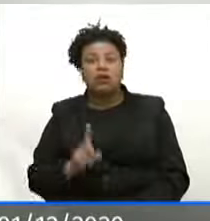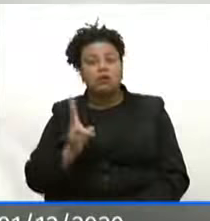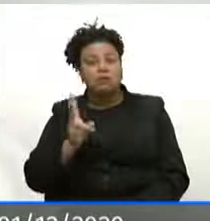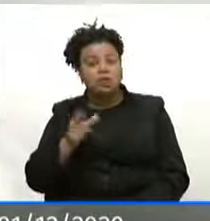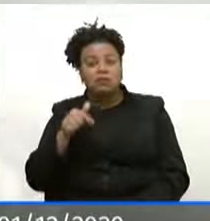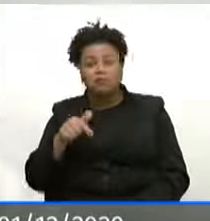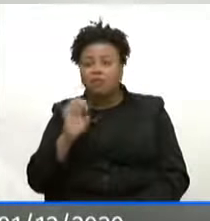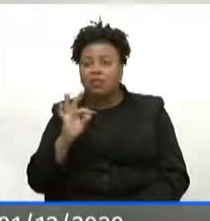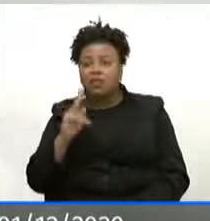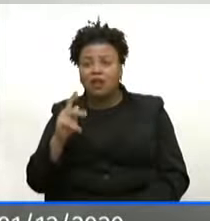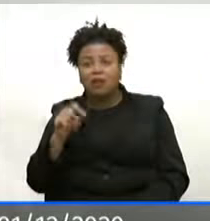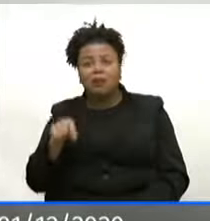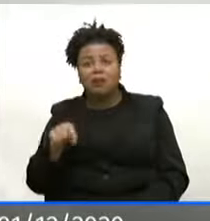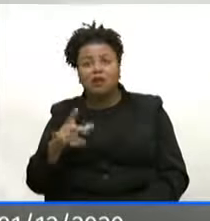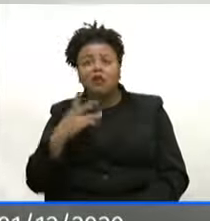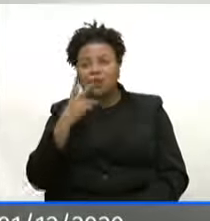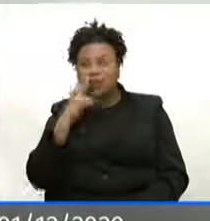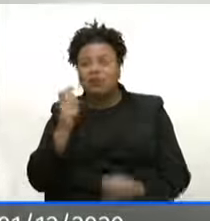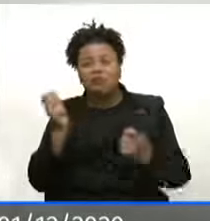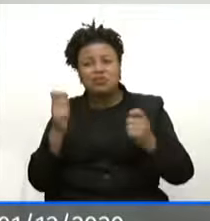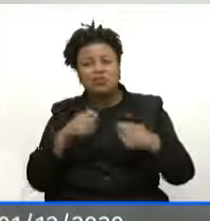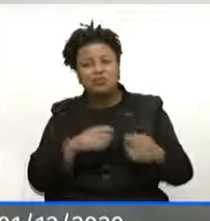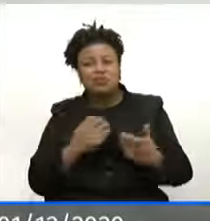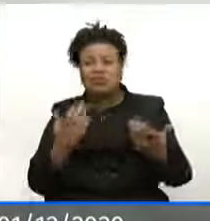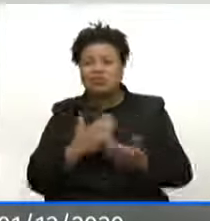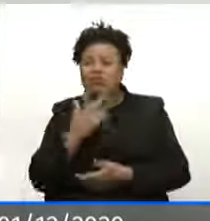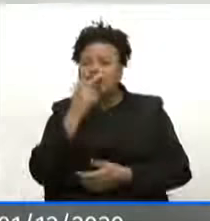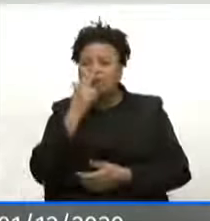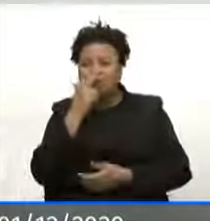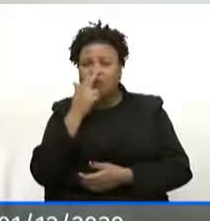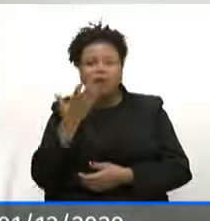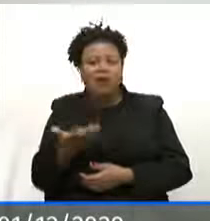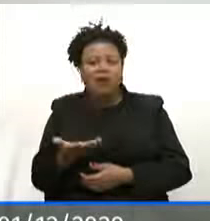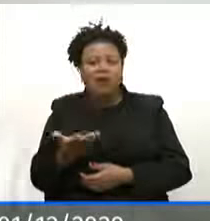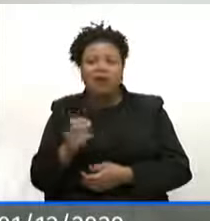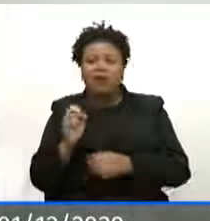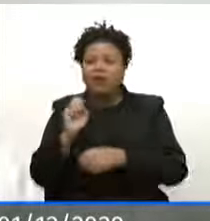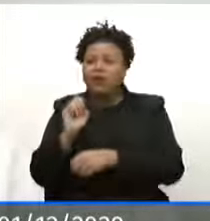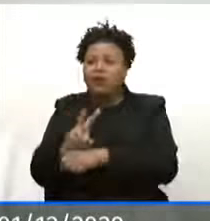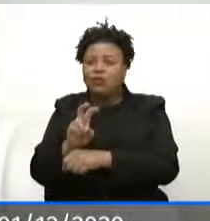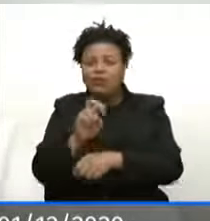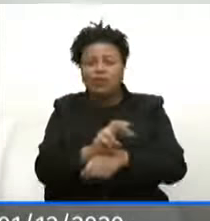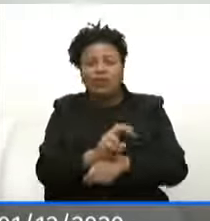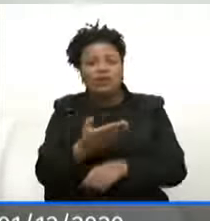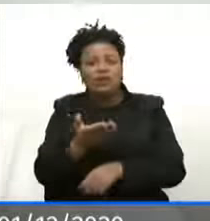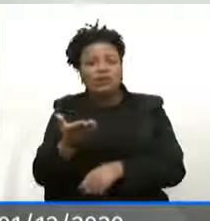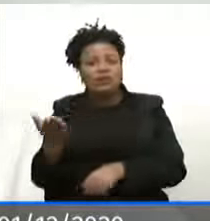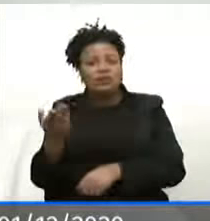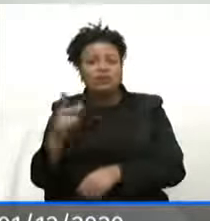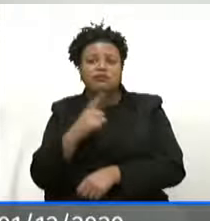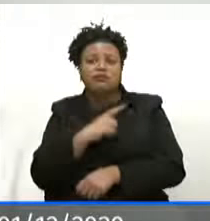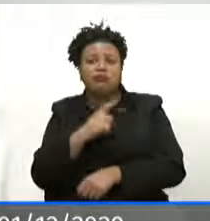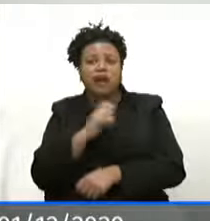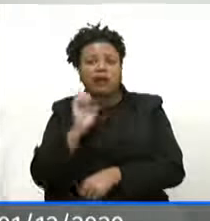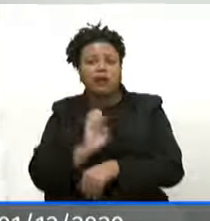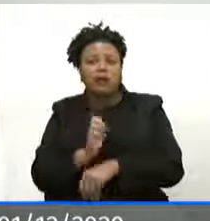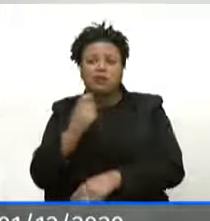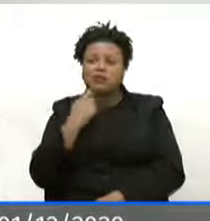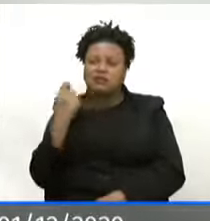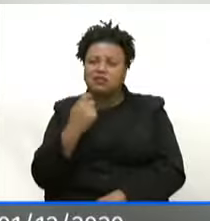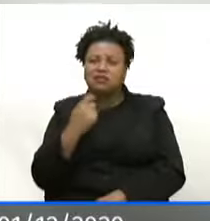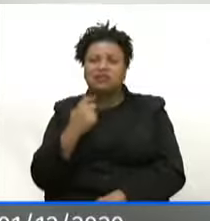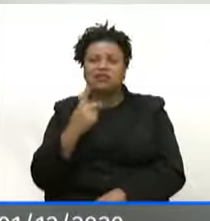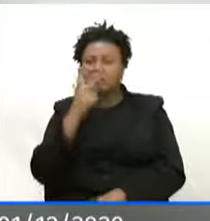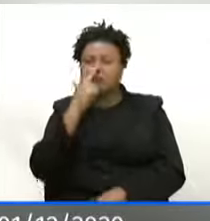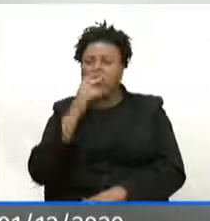mesma, né? As condições que nós estamos vivendo são as mesmas. O vírus está no estado do Rio Grande do Sul em alta